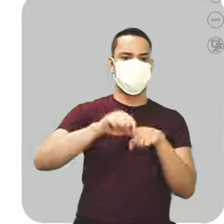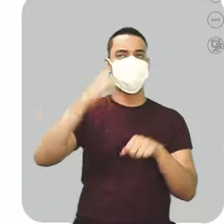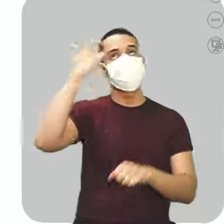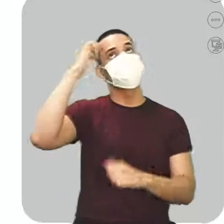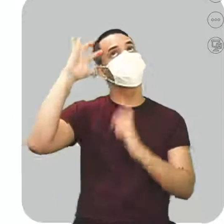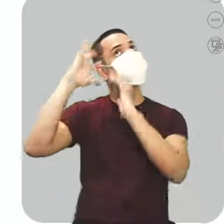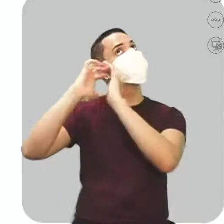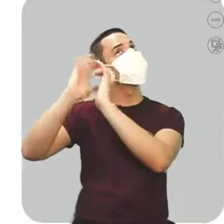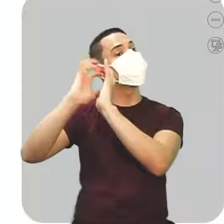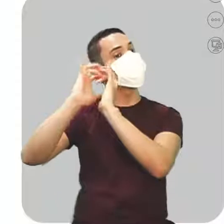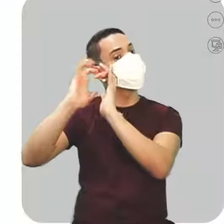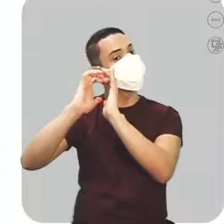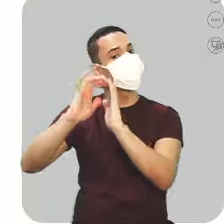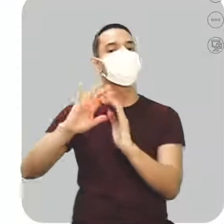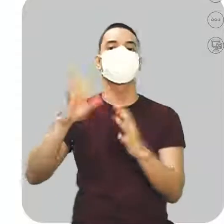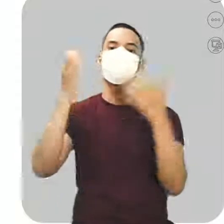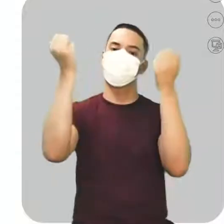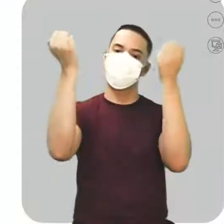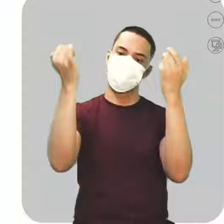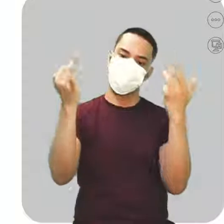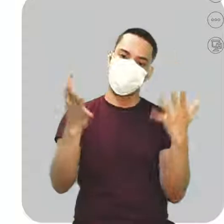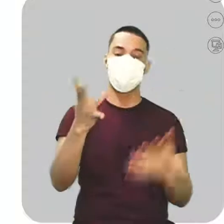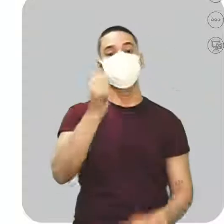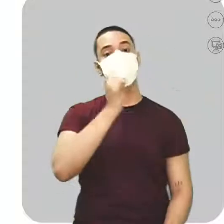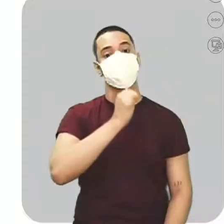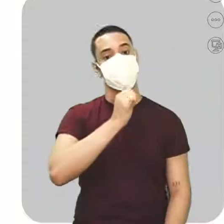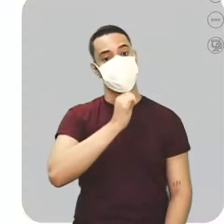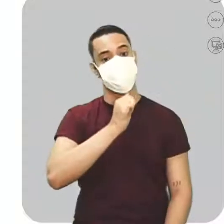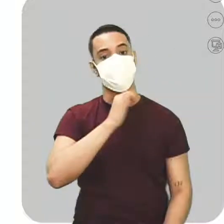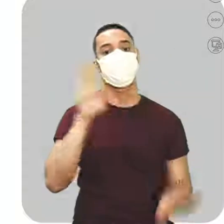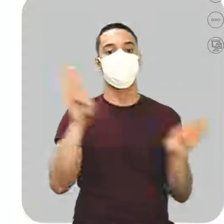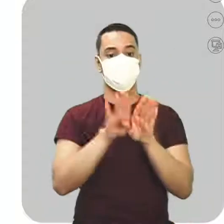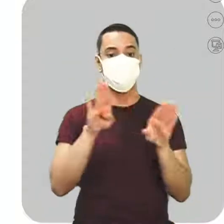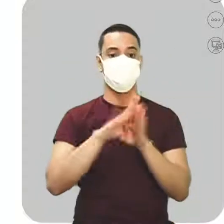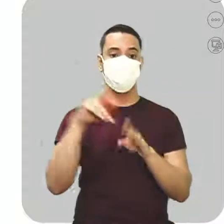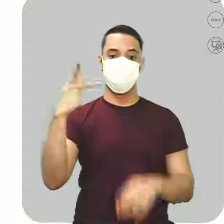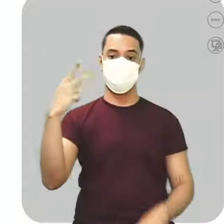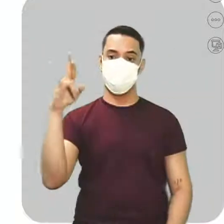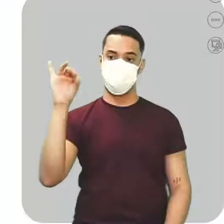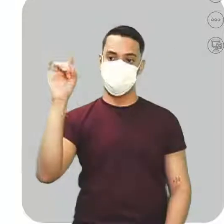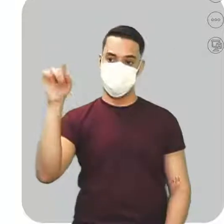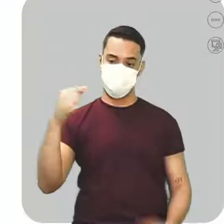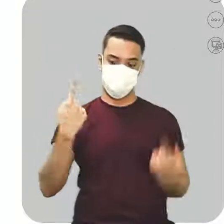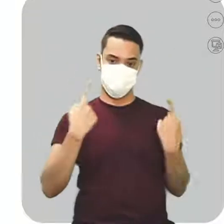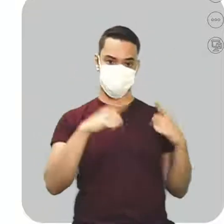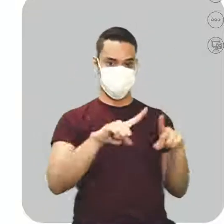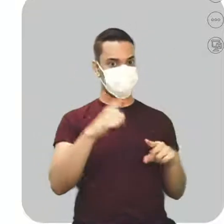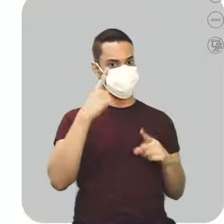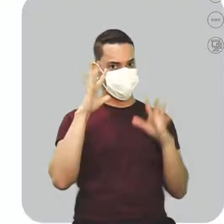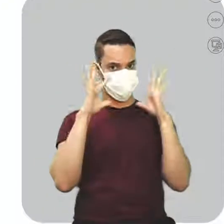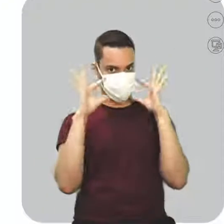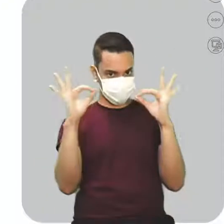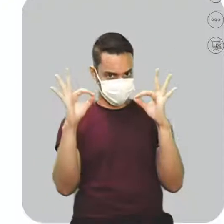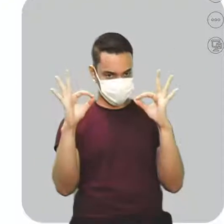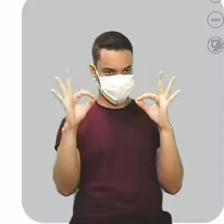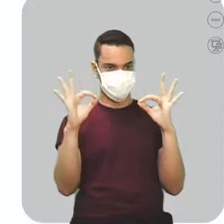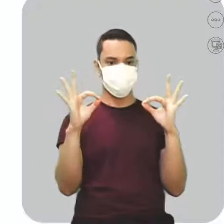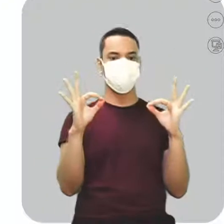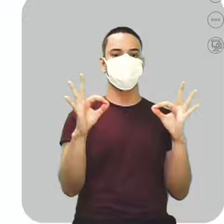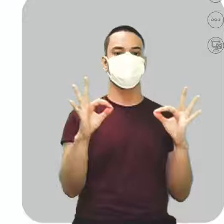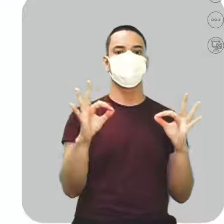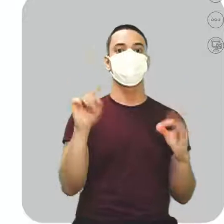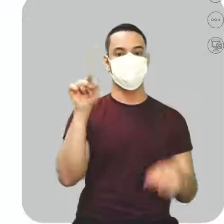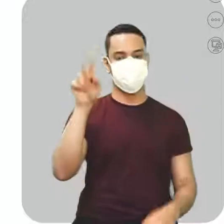raciocínio lógico, de exemplificação e prós e contra também. Então, vamos fazer aqui, preste atenção, né? Que